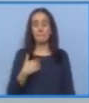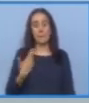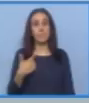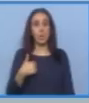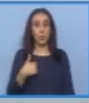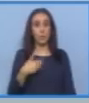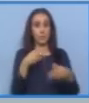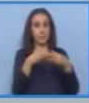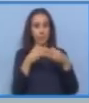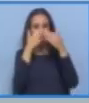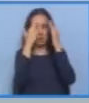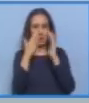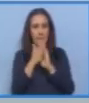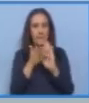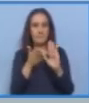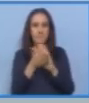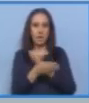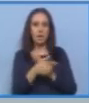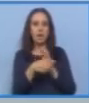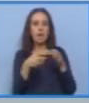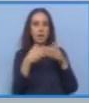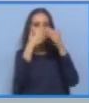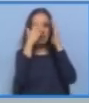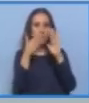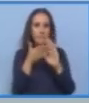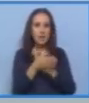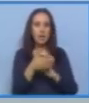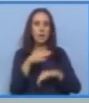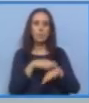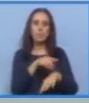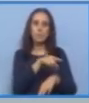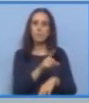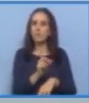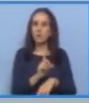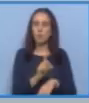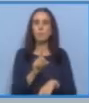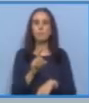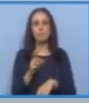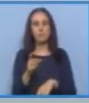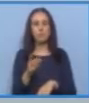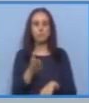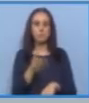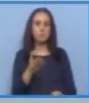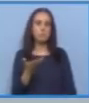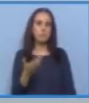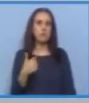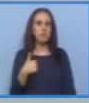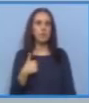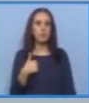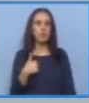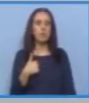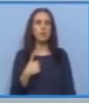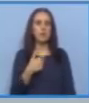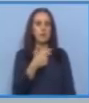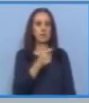seminário diocesano, não por ser o seminário diocesano, mas porque durante uns exercícios retiro que fazia em TZ,